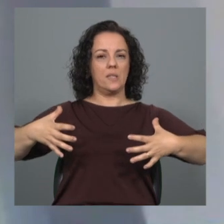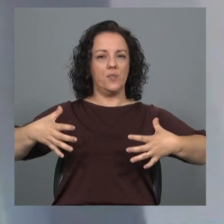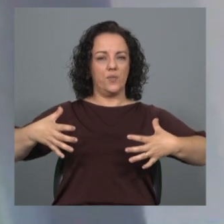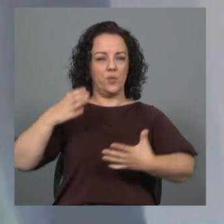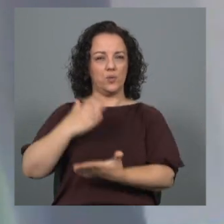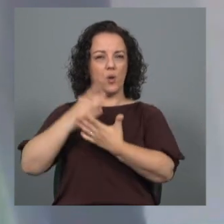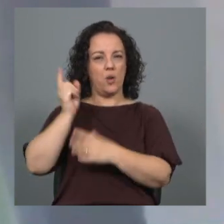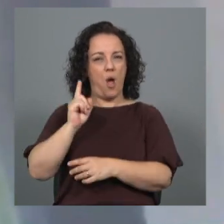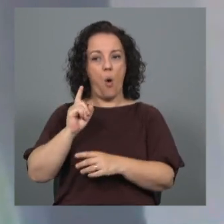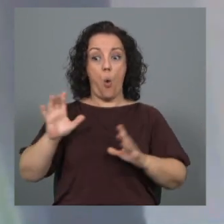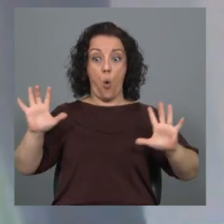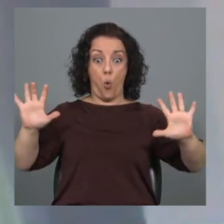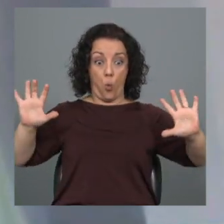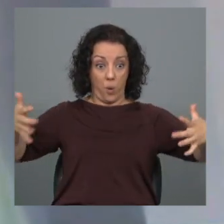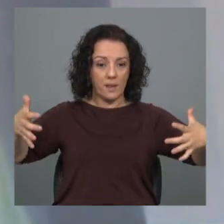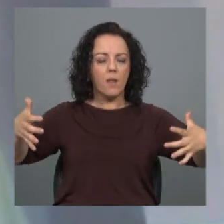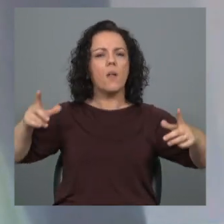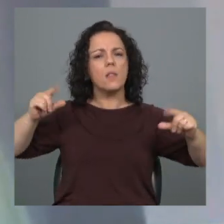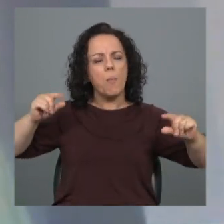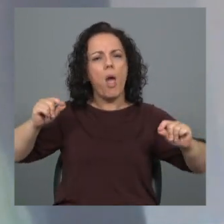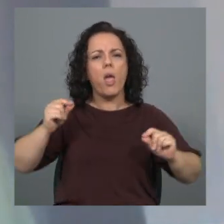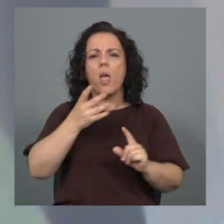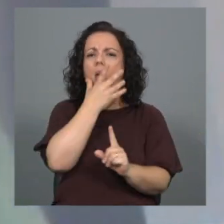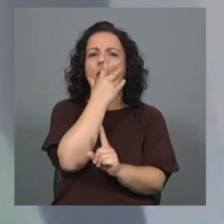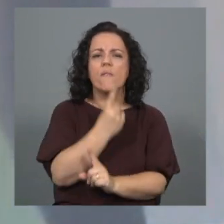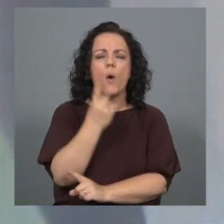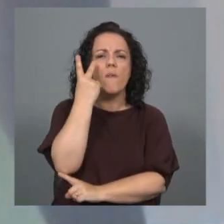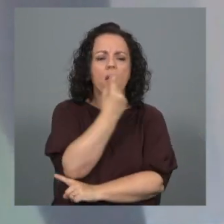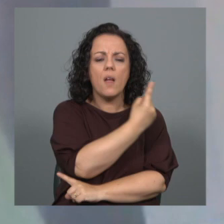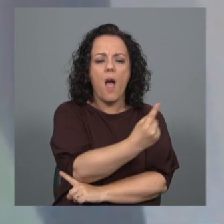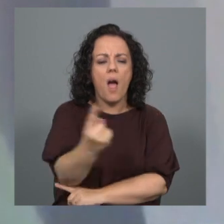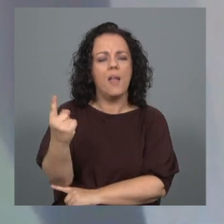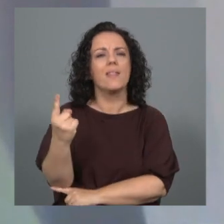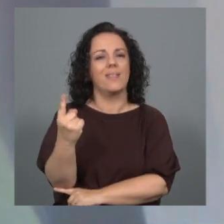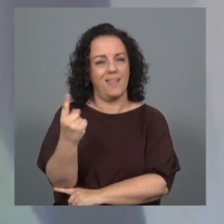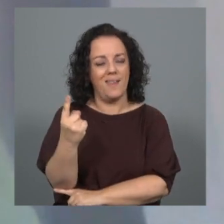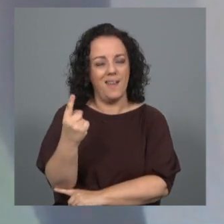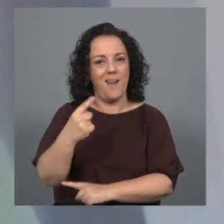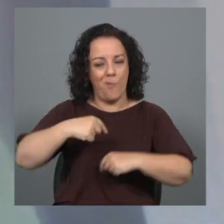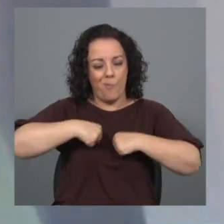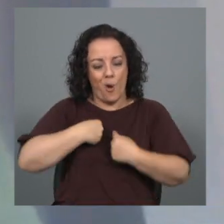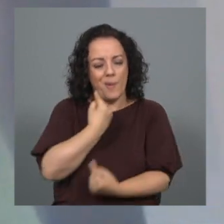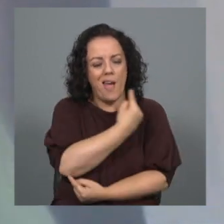vida individual de cada um. E que também aí o cuidado pela criação